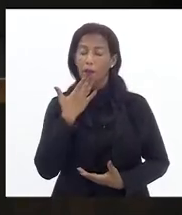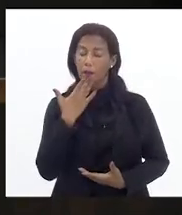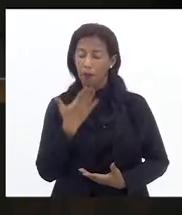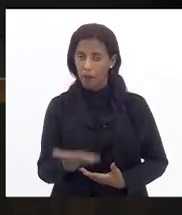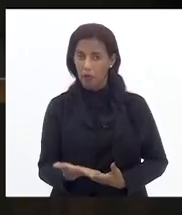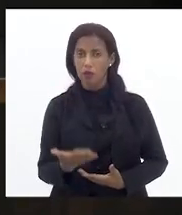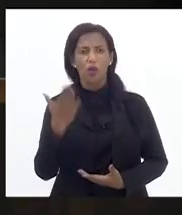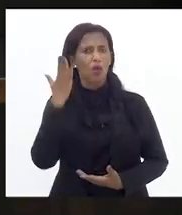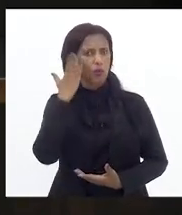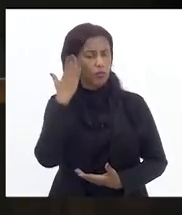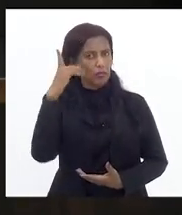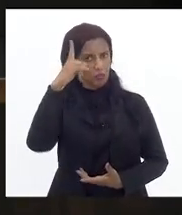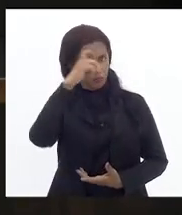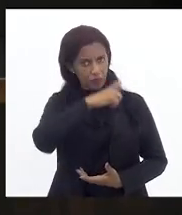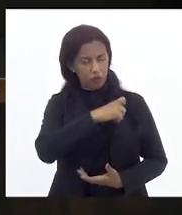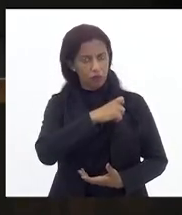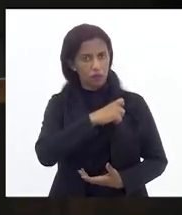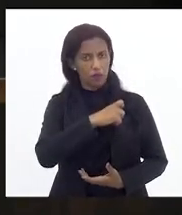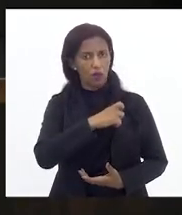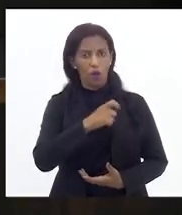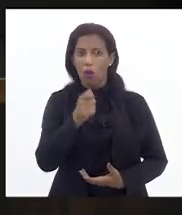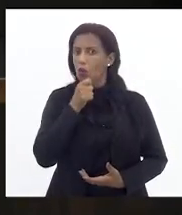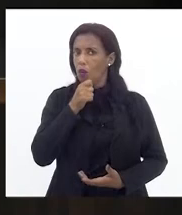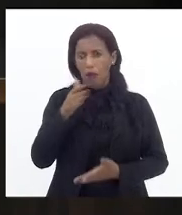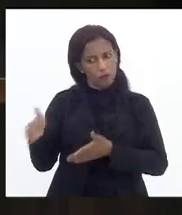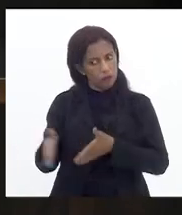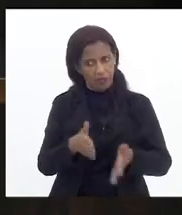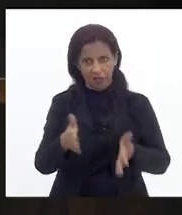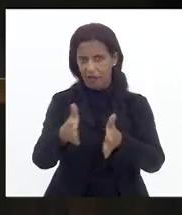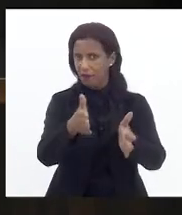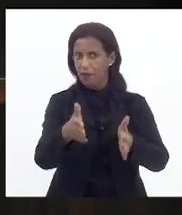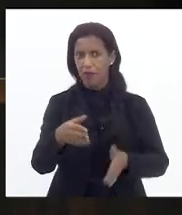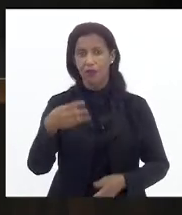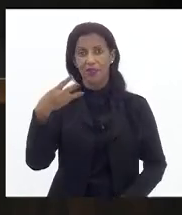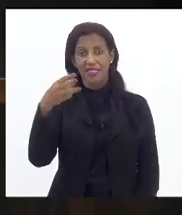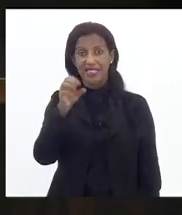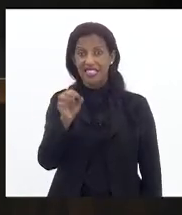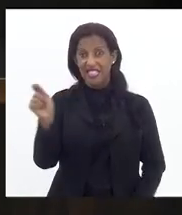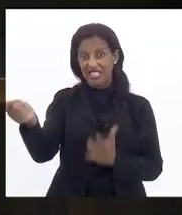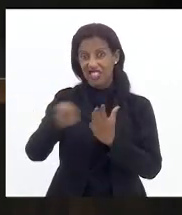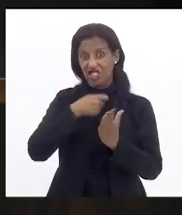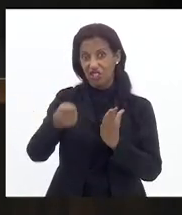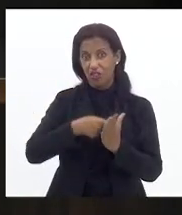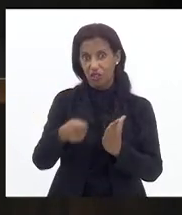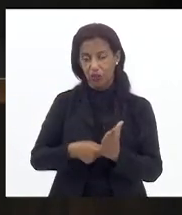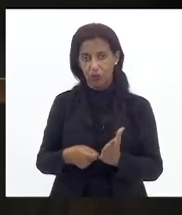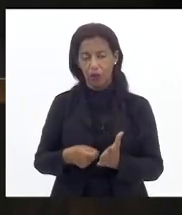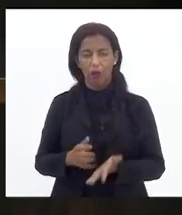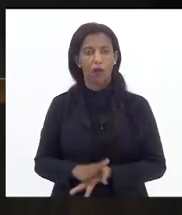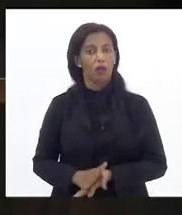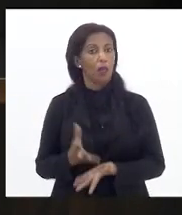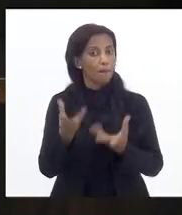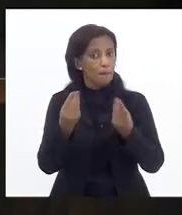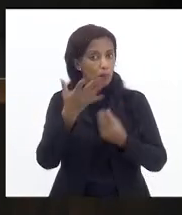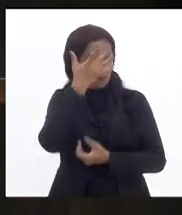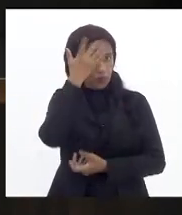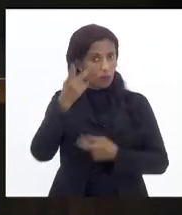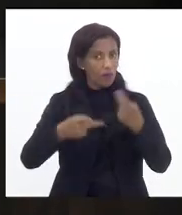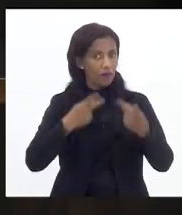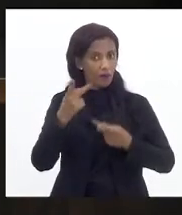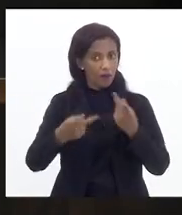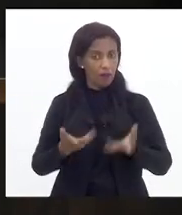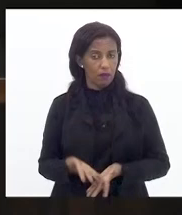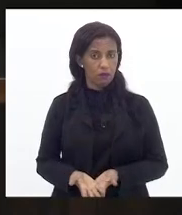peço eu sei que é difícil mas nós não temos saída não sei mais de 30 inscritos ainda é muita gente